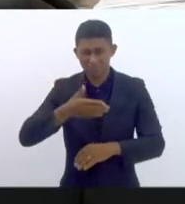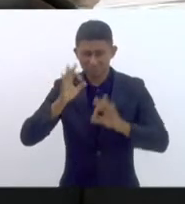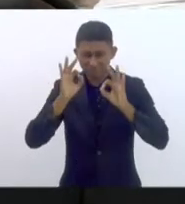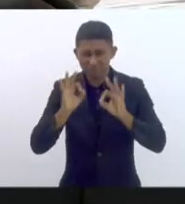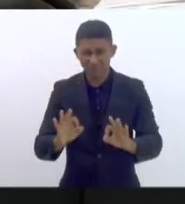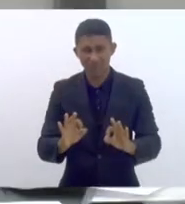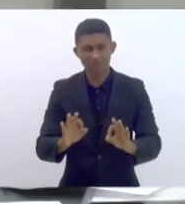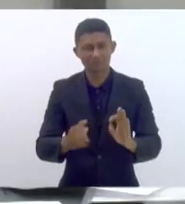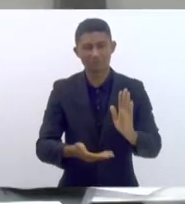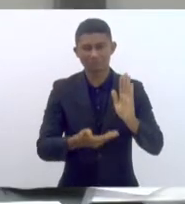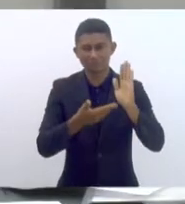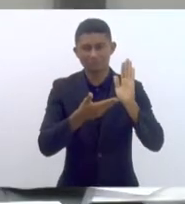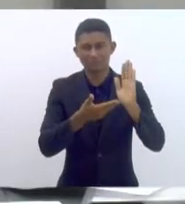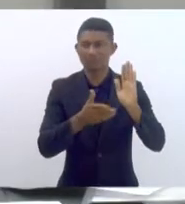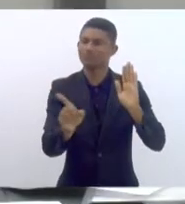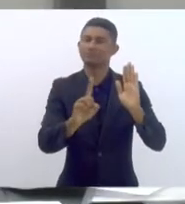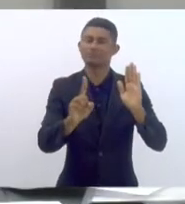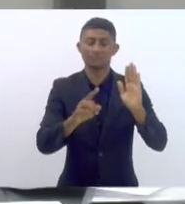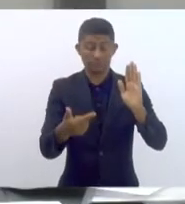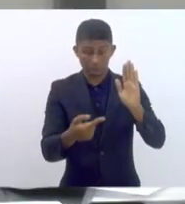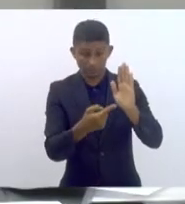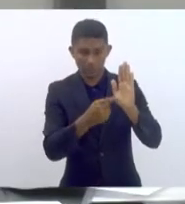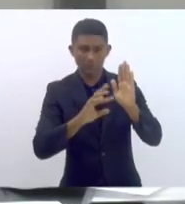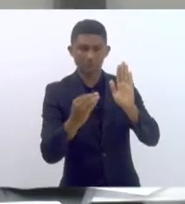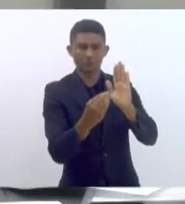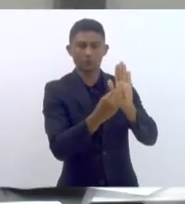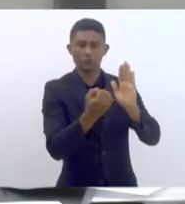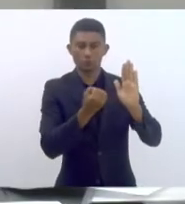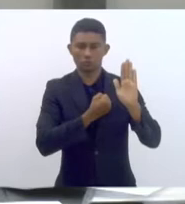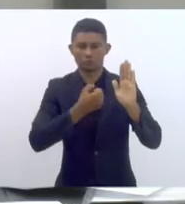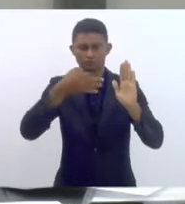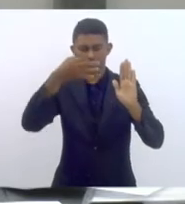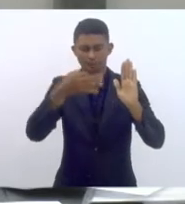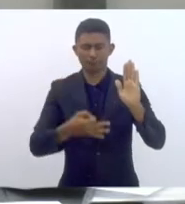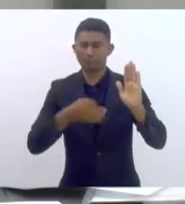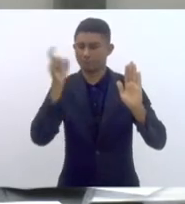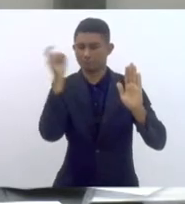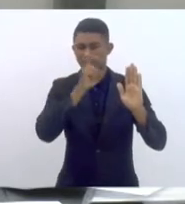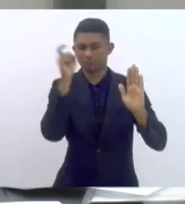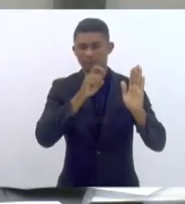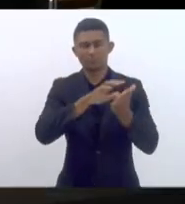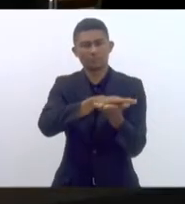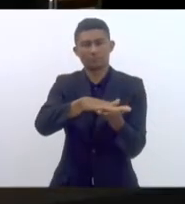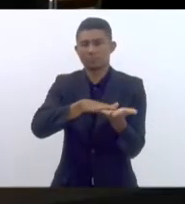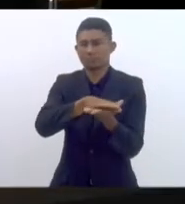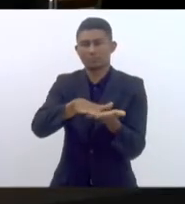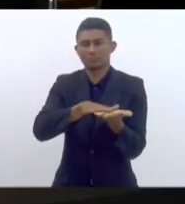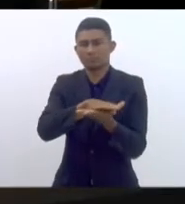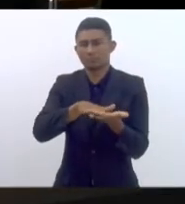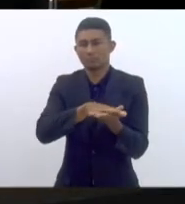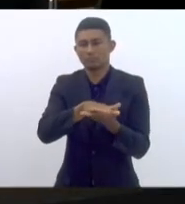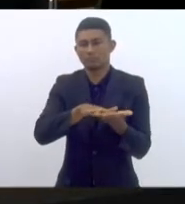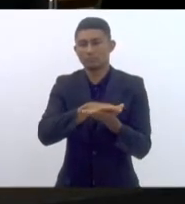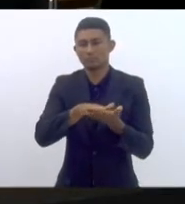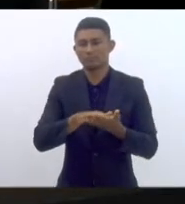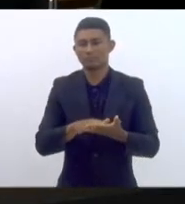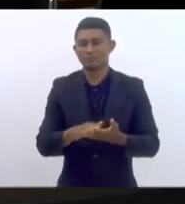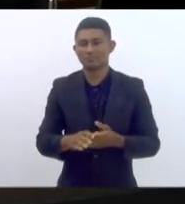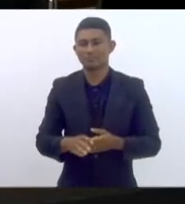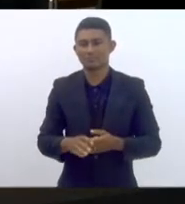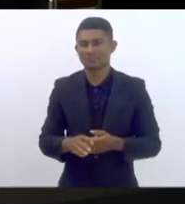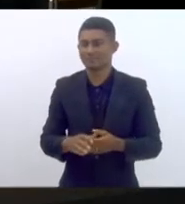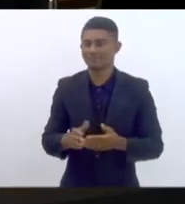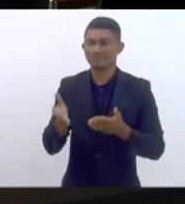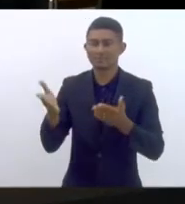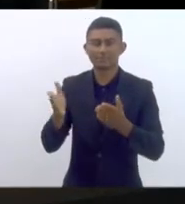número não vai mentir. Não. Por favor, Pedro. Só para tentar... Pedro, não, Diana, desculpe.